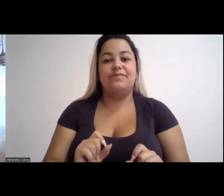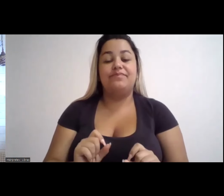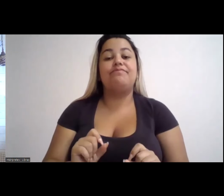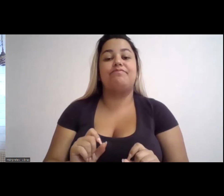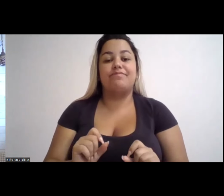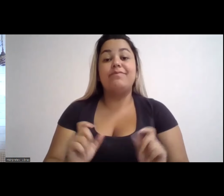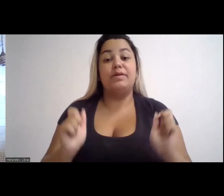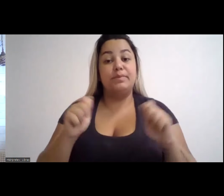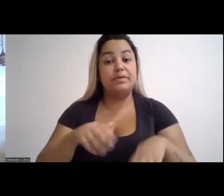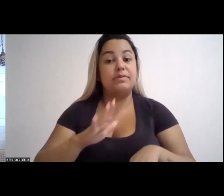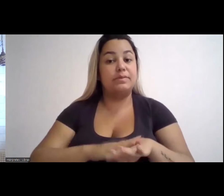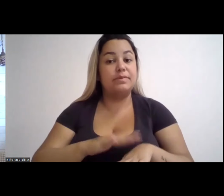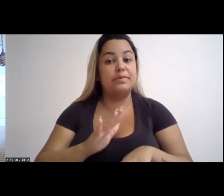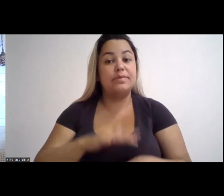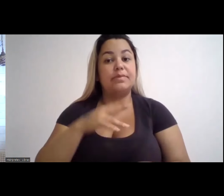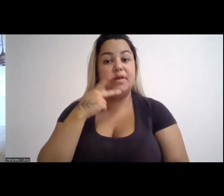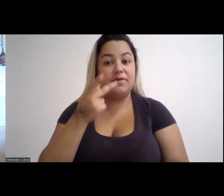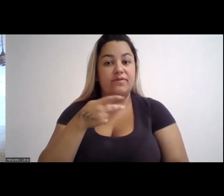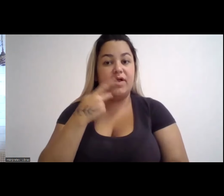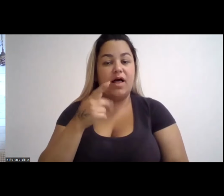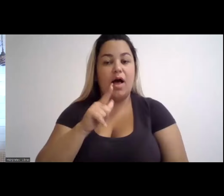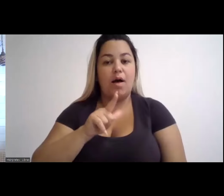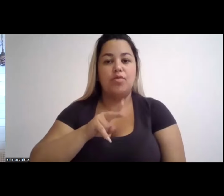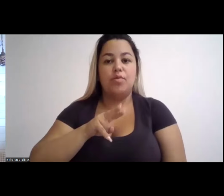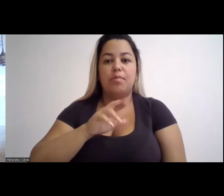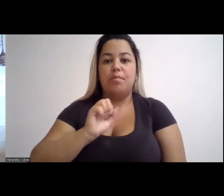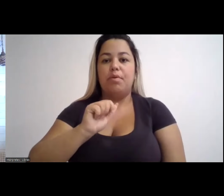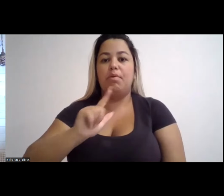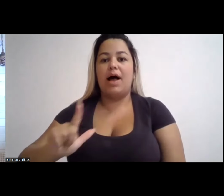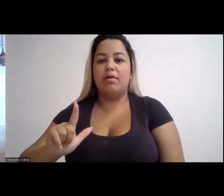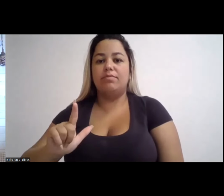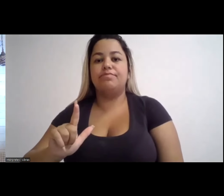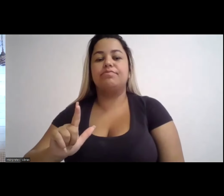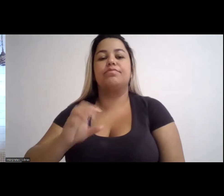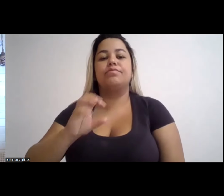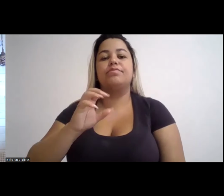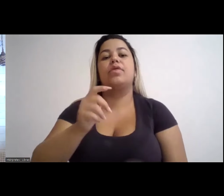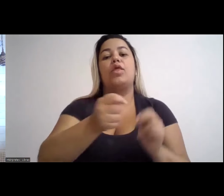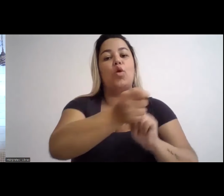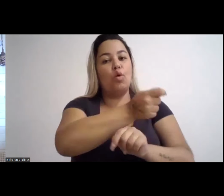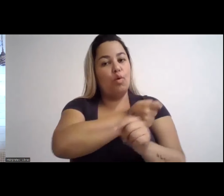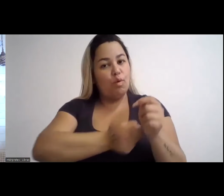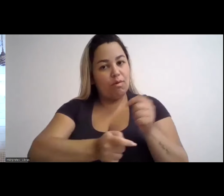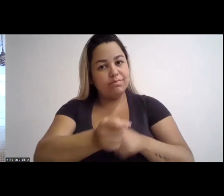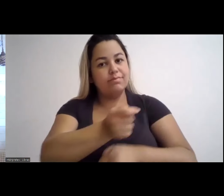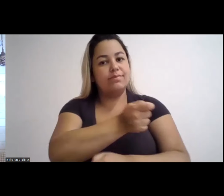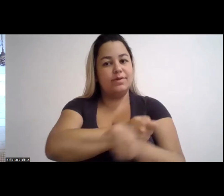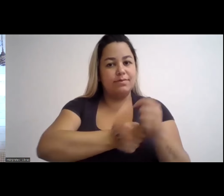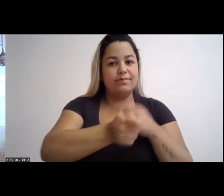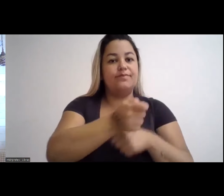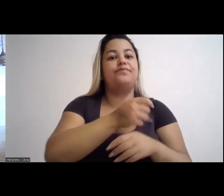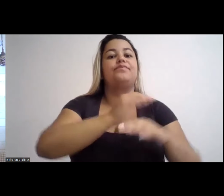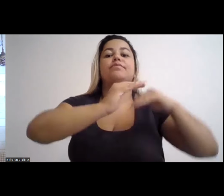vez mais falar no plural a palavra economia. Como a gente precisa falar no plural a palavra desenvolvimento, não é?